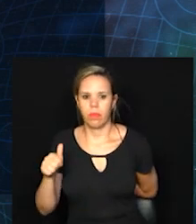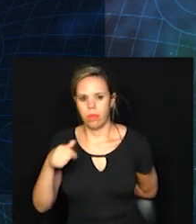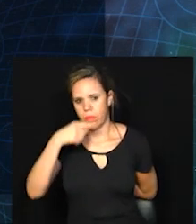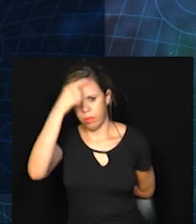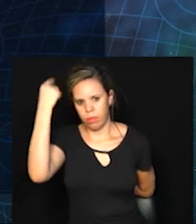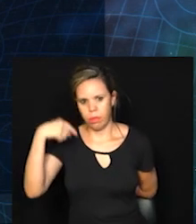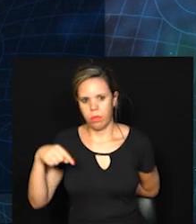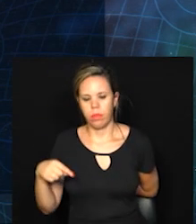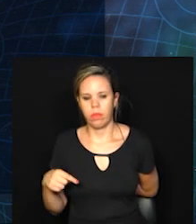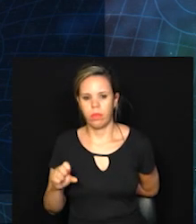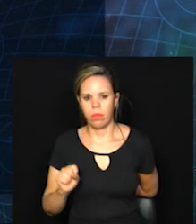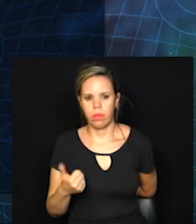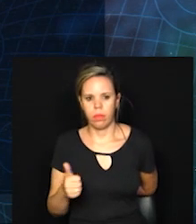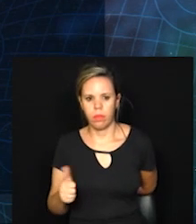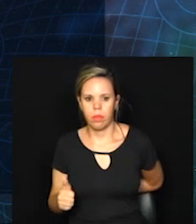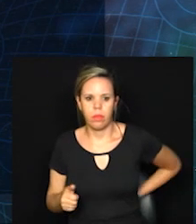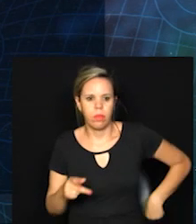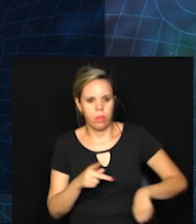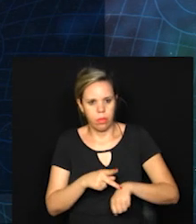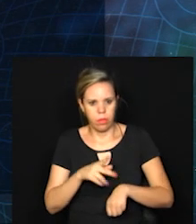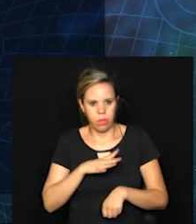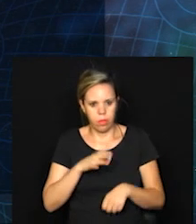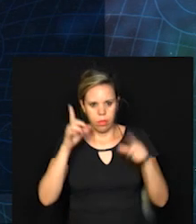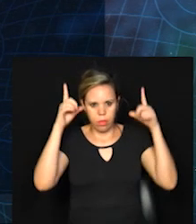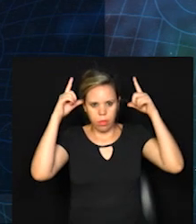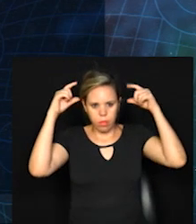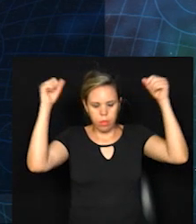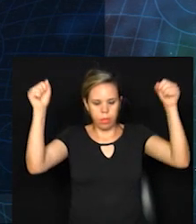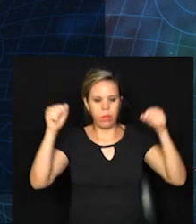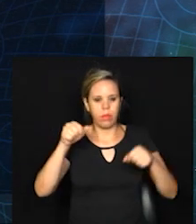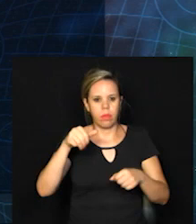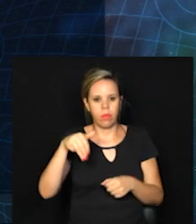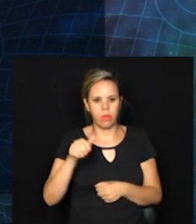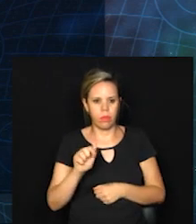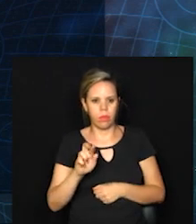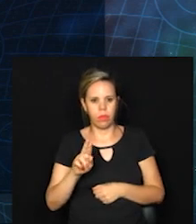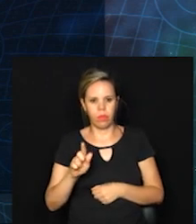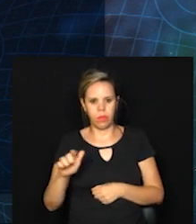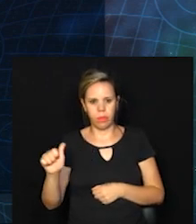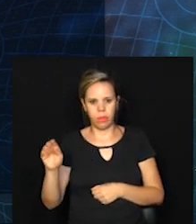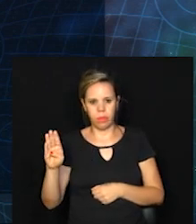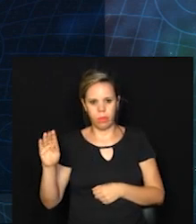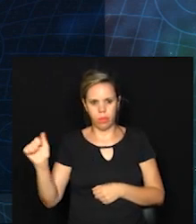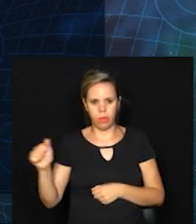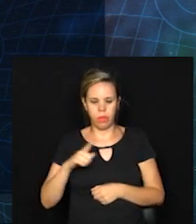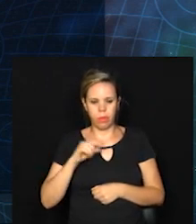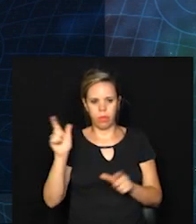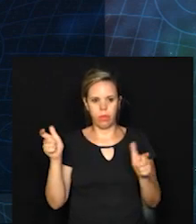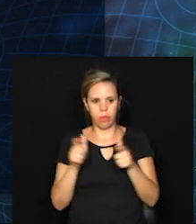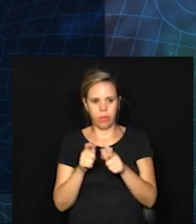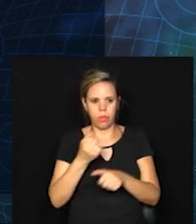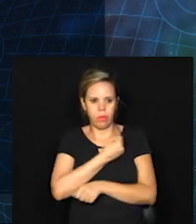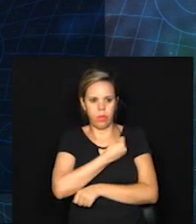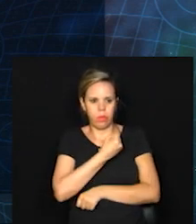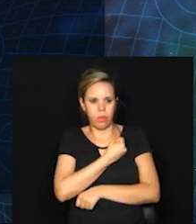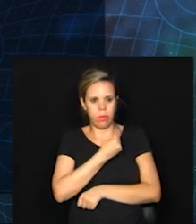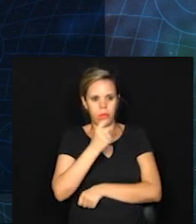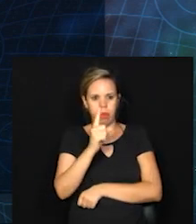Posse 811, Pedreira, Olambra e Morungaba. Na sequência, Morungaba é o que tem o menor número de casos,